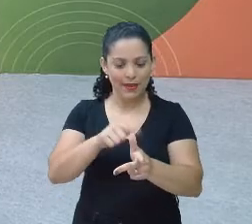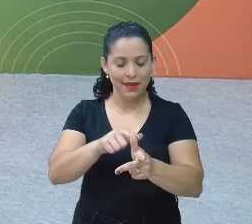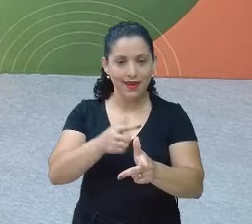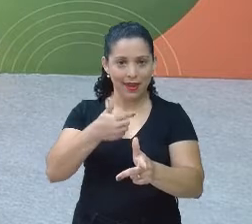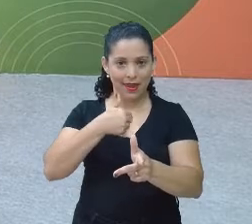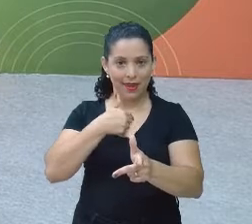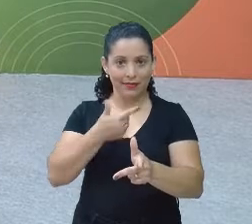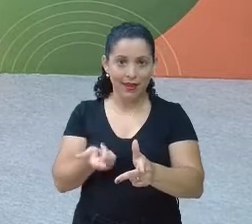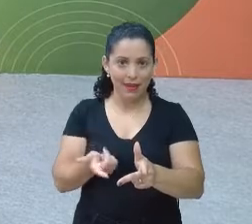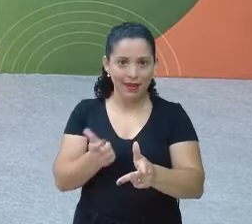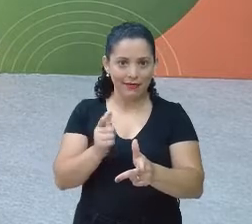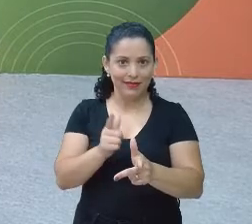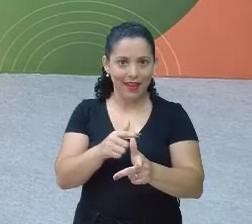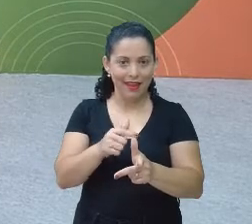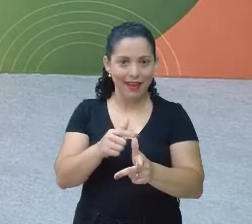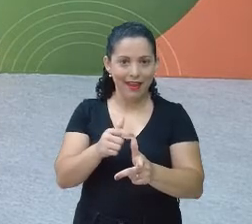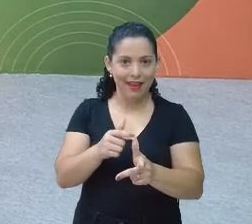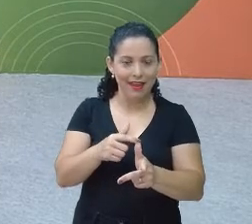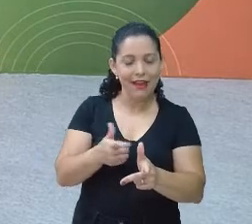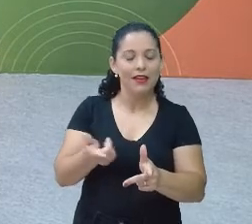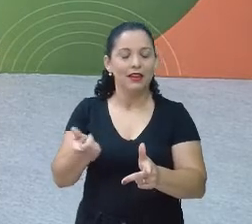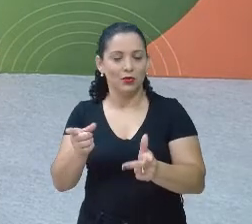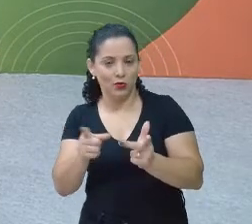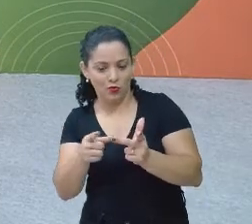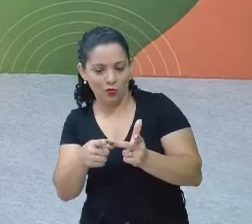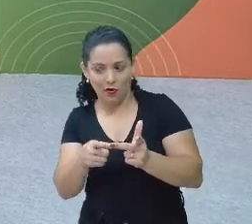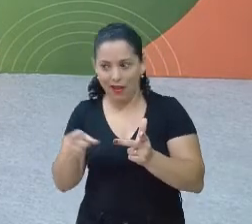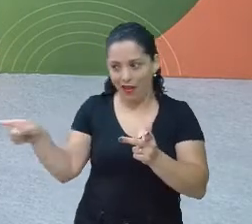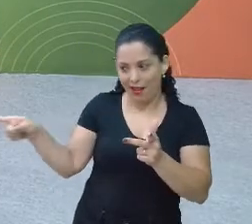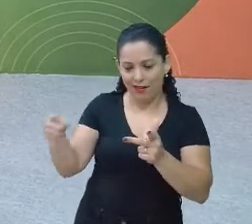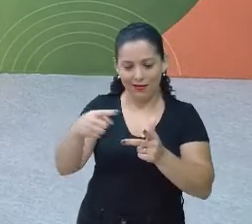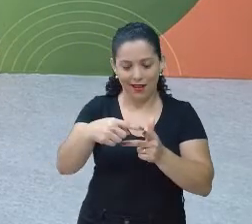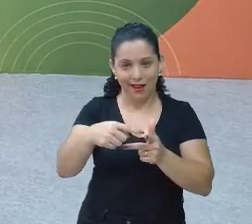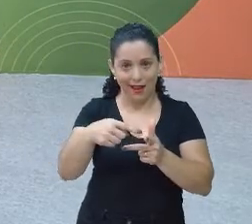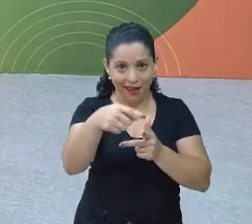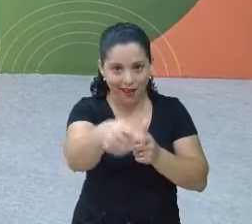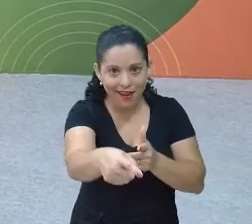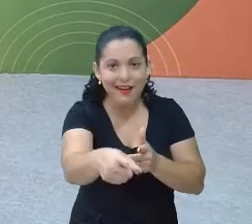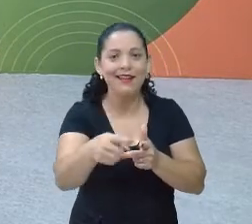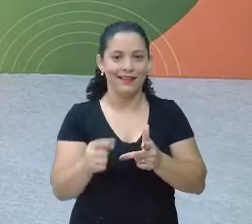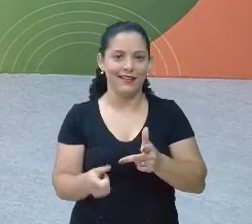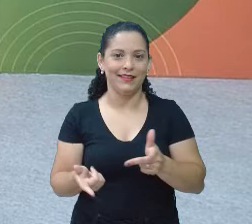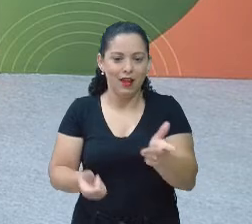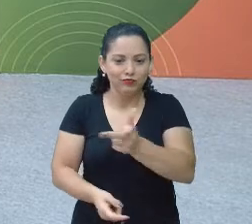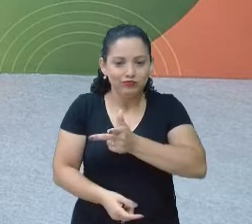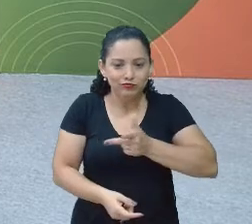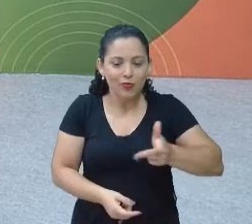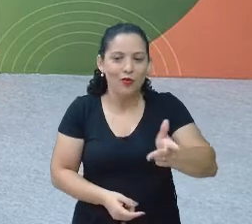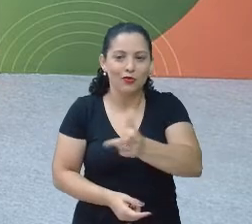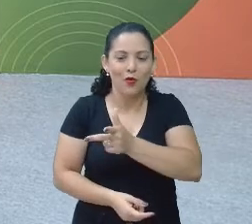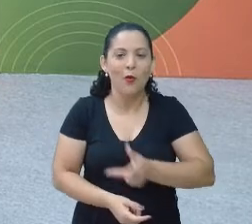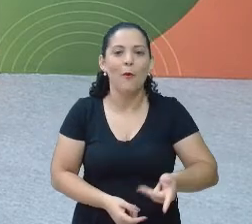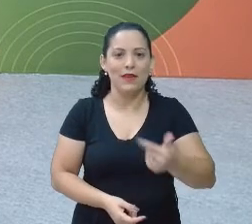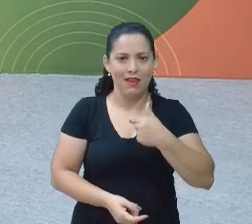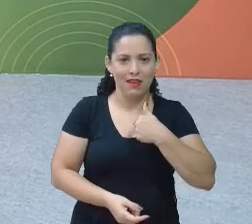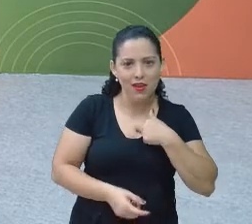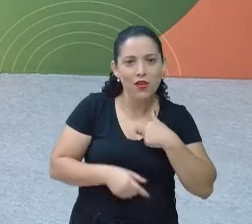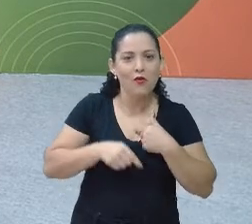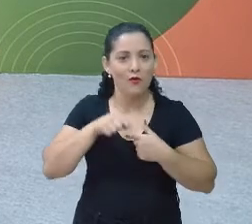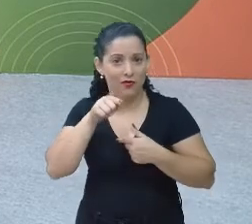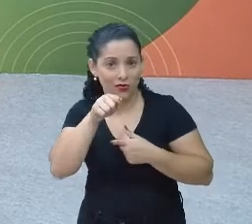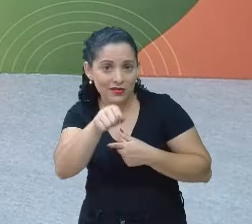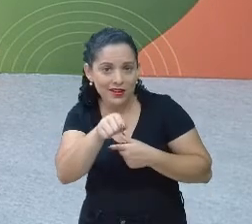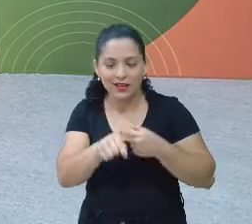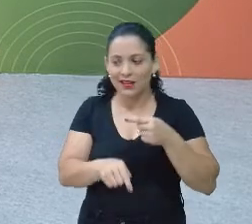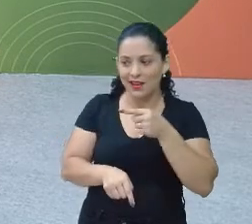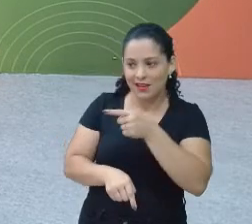vós, eles ou elas. Em inglês nós também temos isso, tá? Ó, eu, tu, ele, ela e um pronome usado para o que não